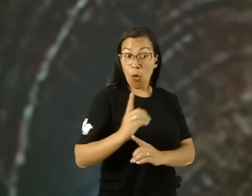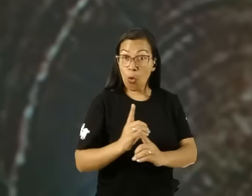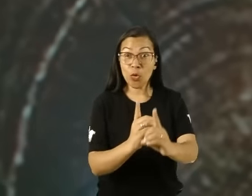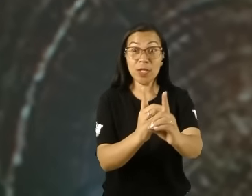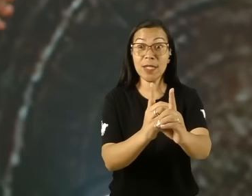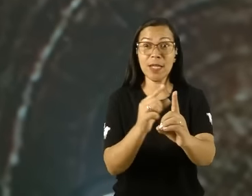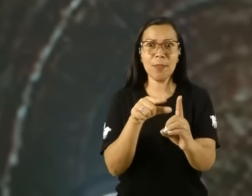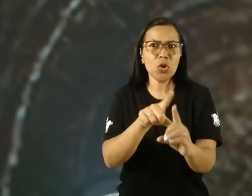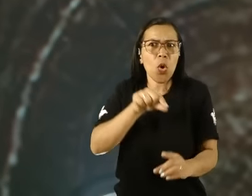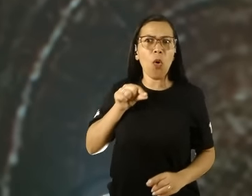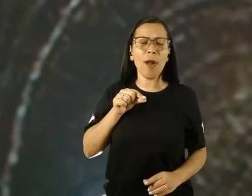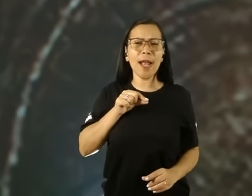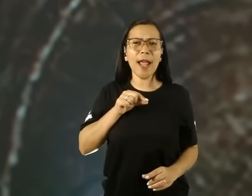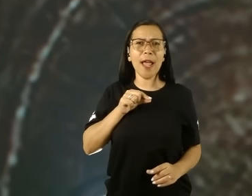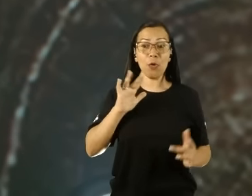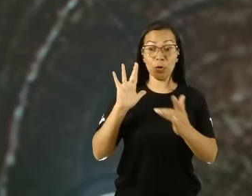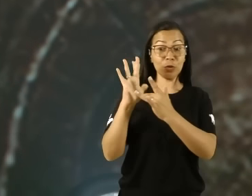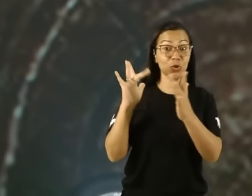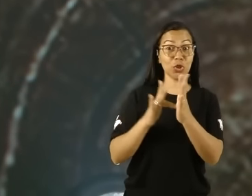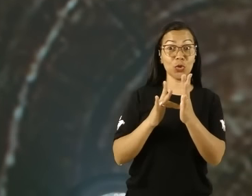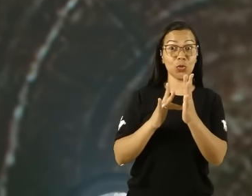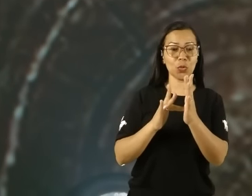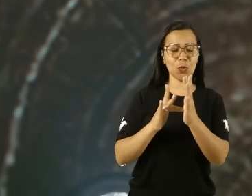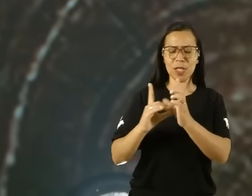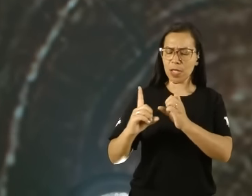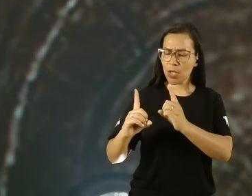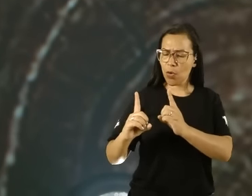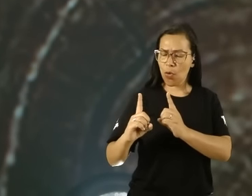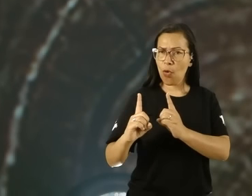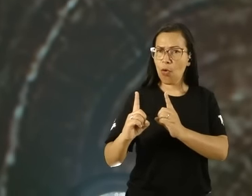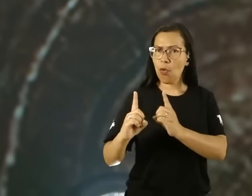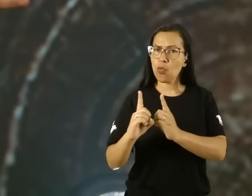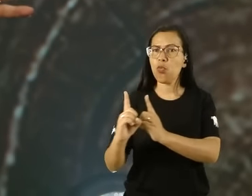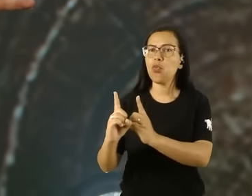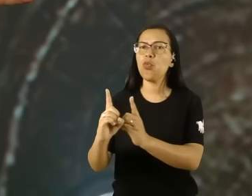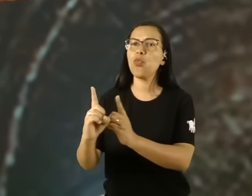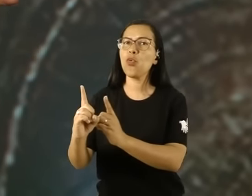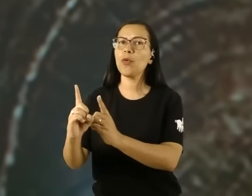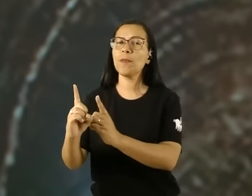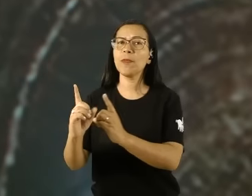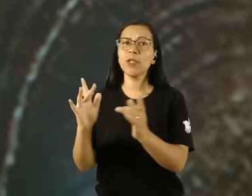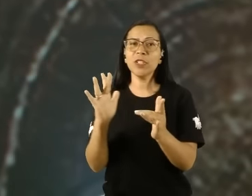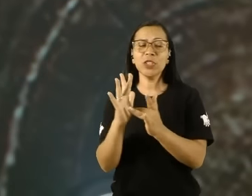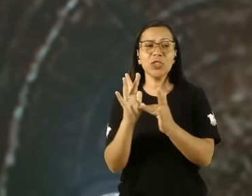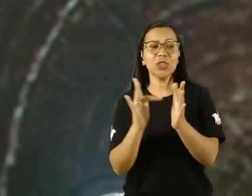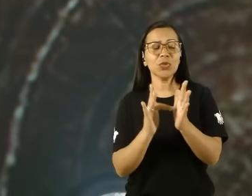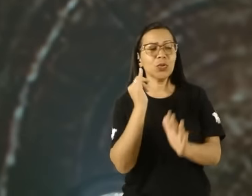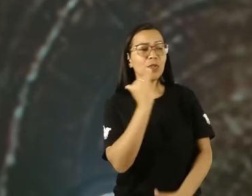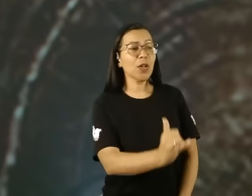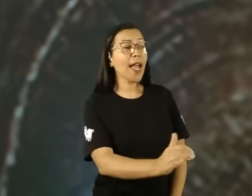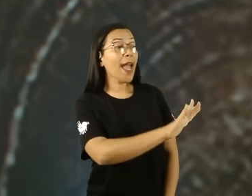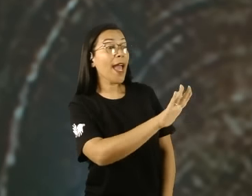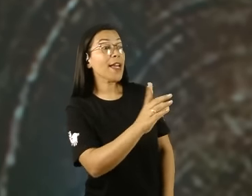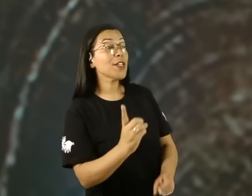porque tudo que Jesus disse para eles foi, siga-me, siga-me. Para onde? Siga-me. Como vai ser? Siga-me.